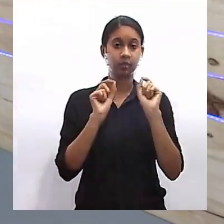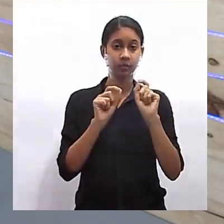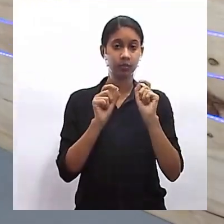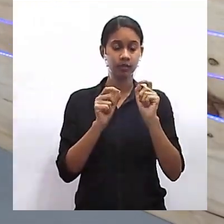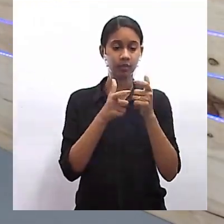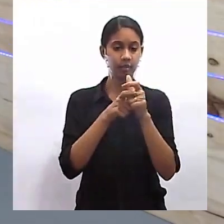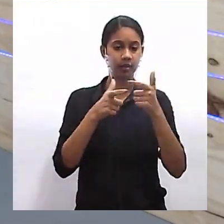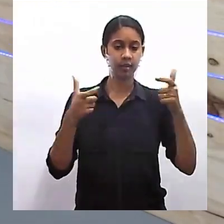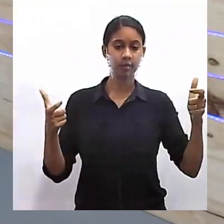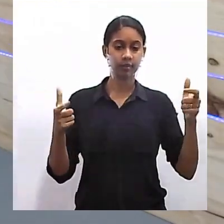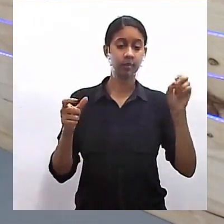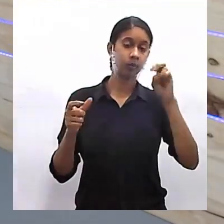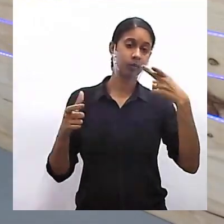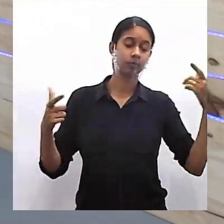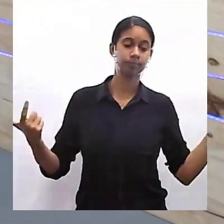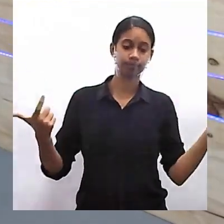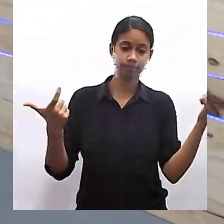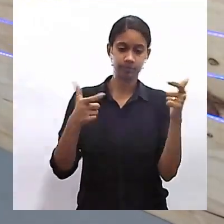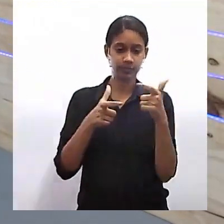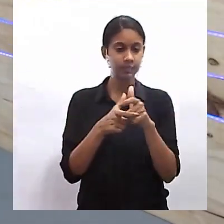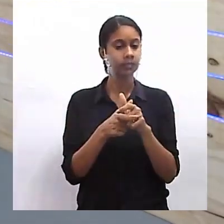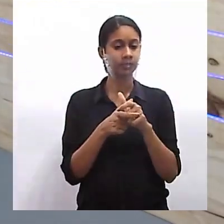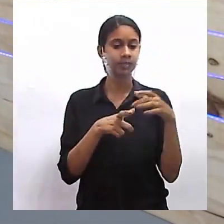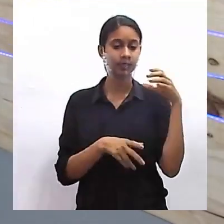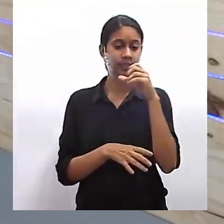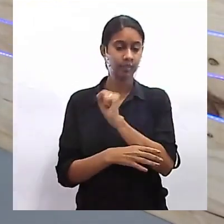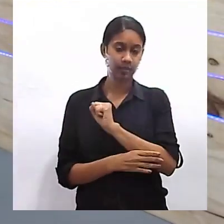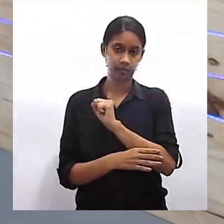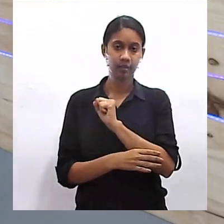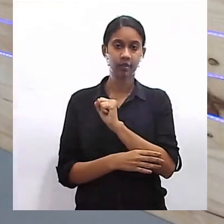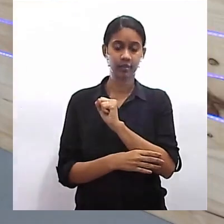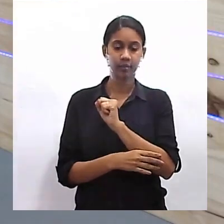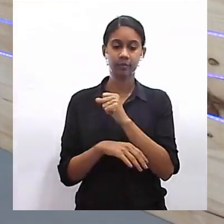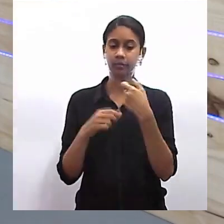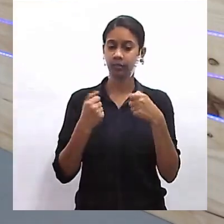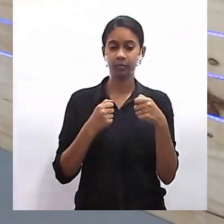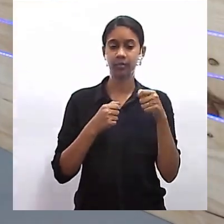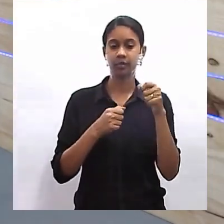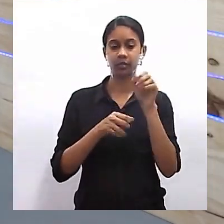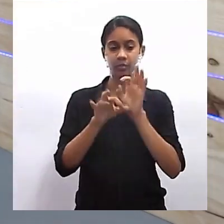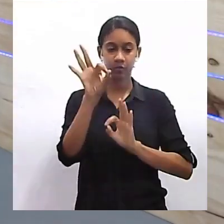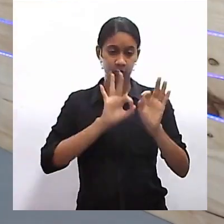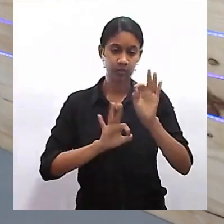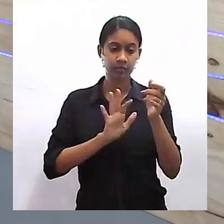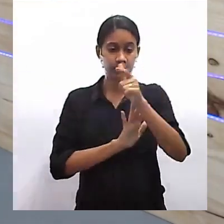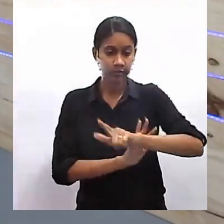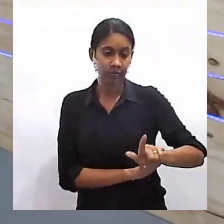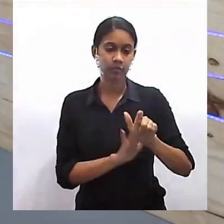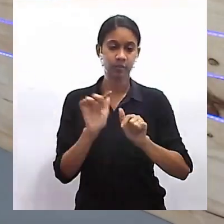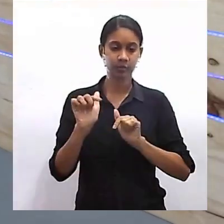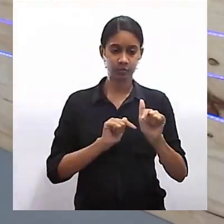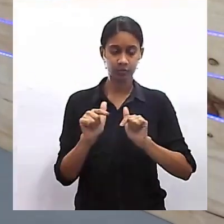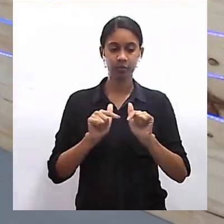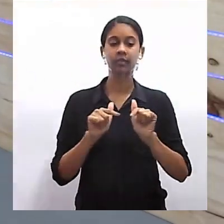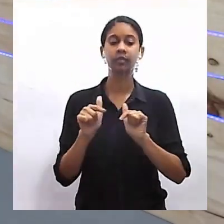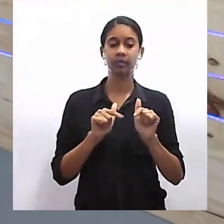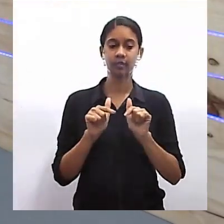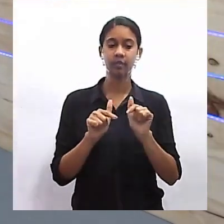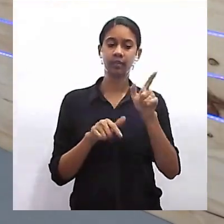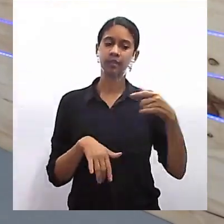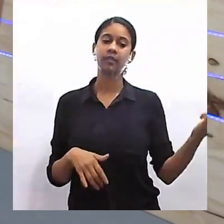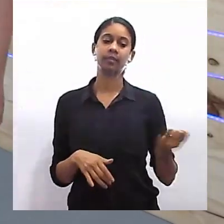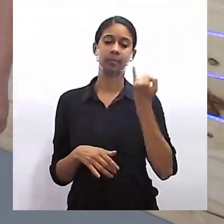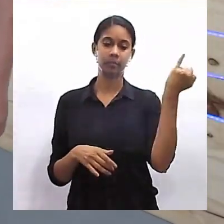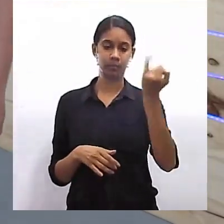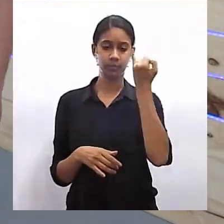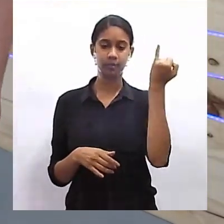aumentar ou diminuir rapidamente, sem dispensar ou reconfigurar trabalhos, se tornou muito importante e